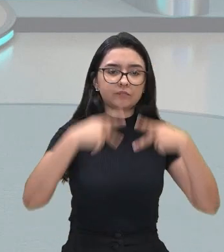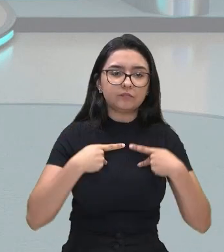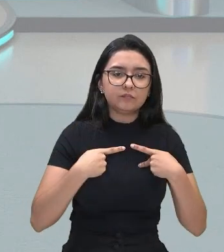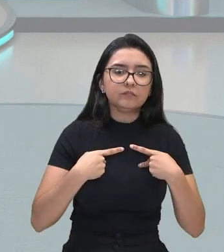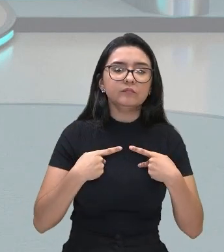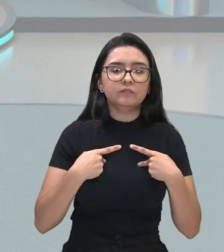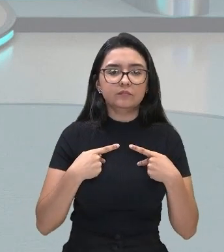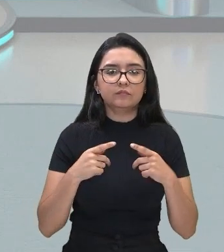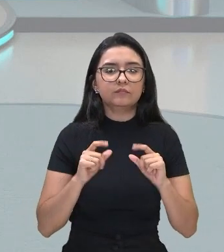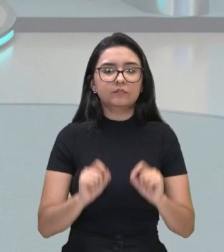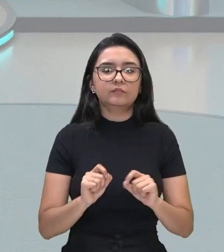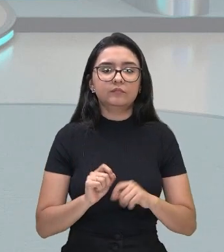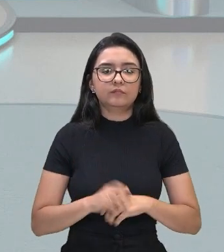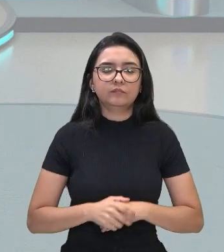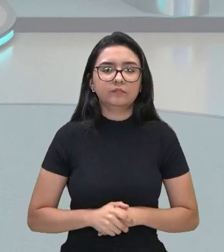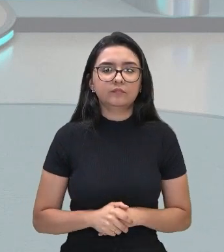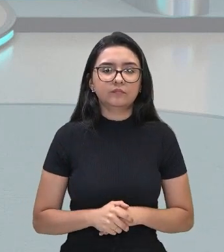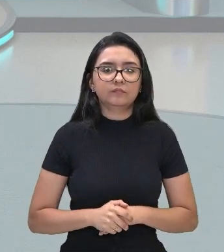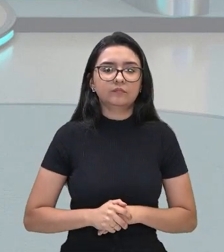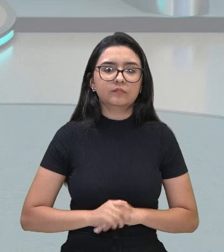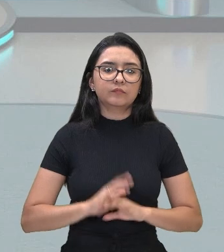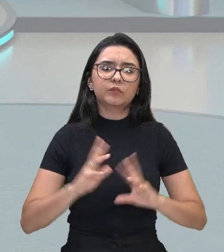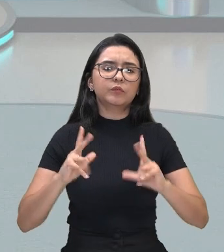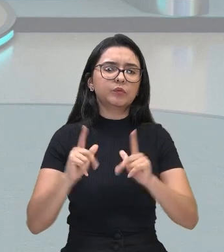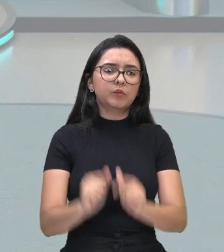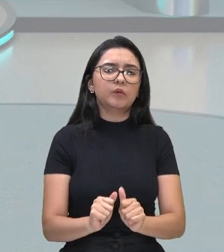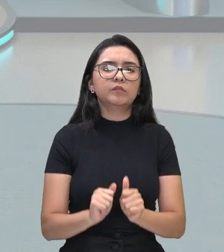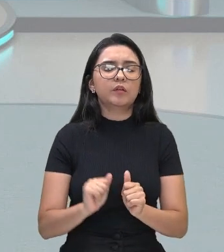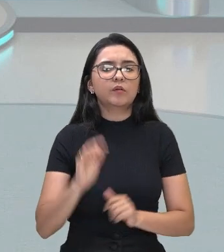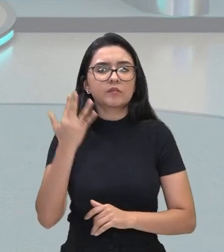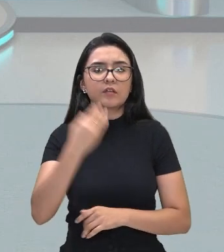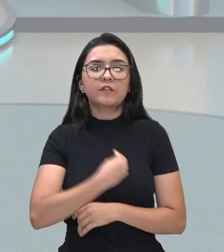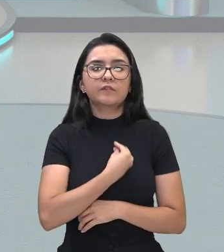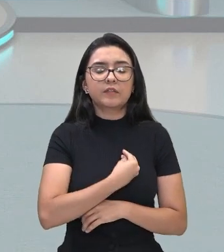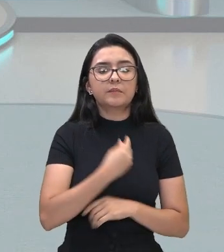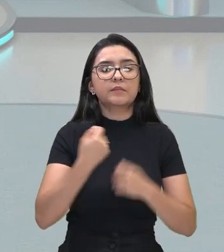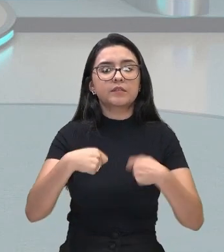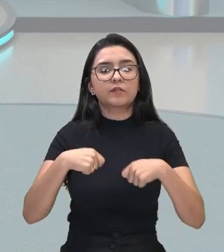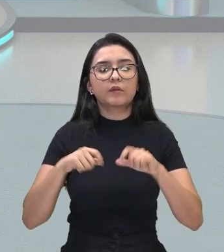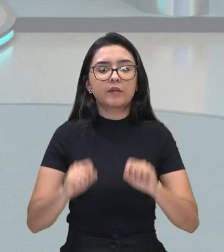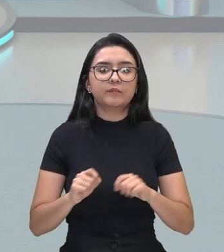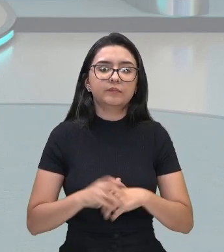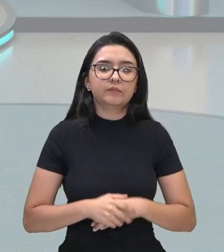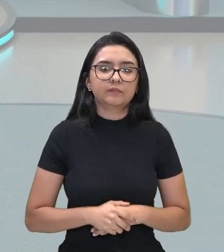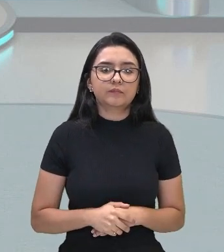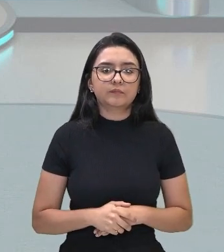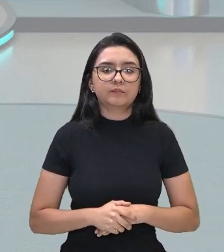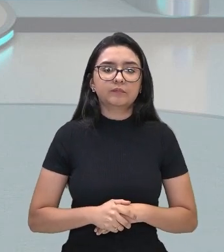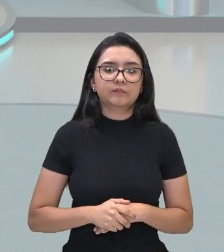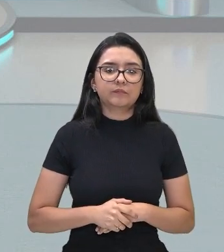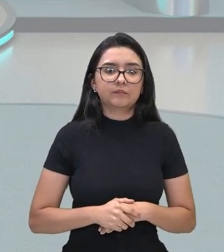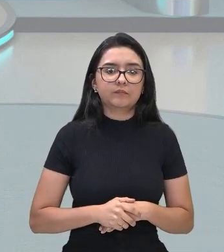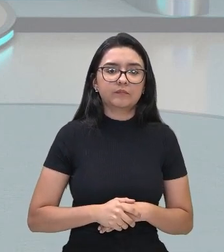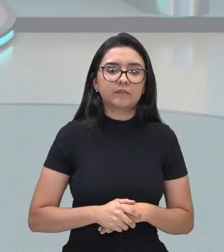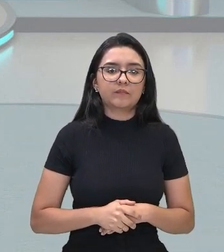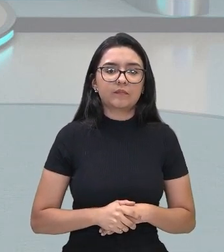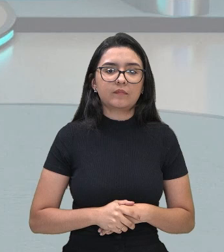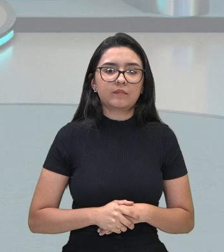todas as suas realizações eram feitas para o quê? Para